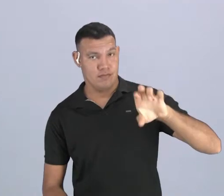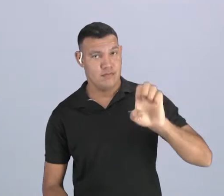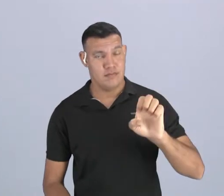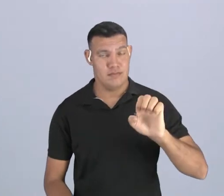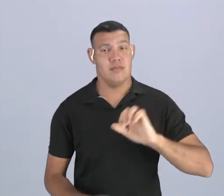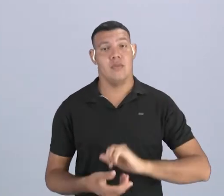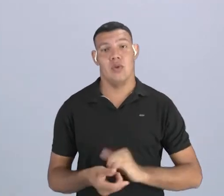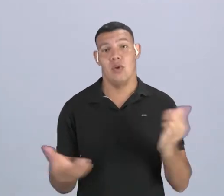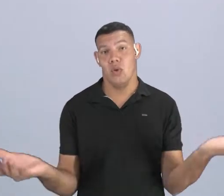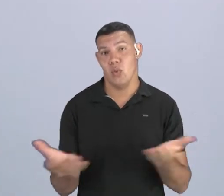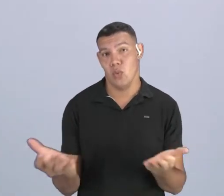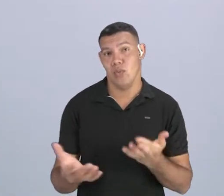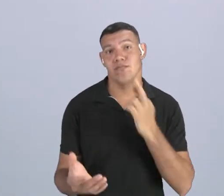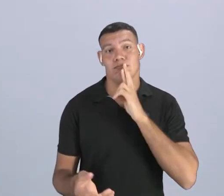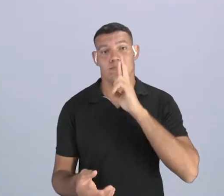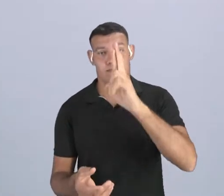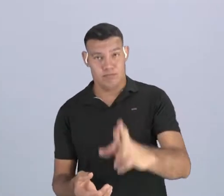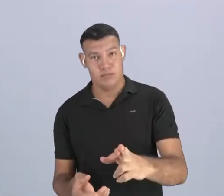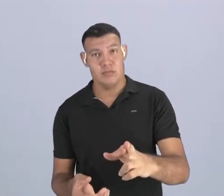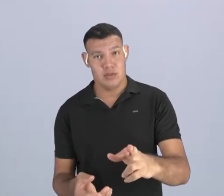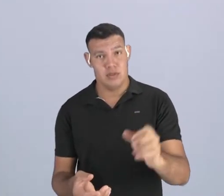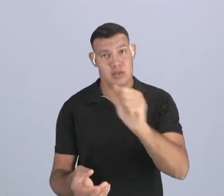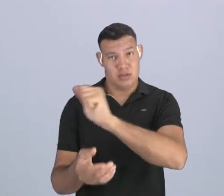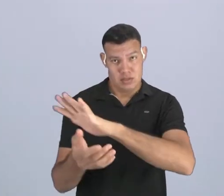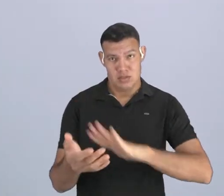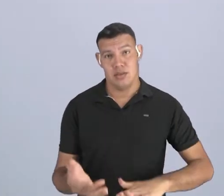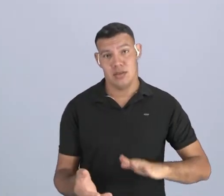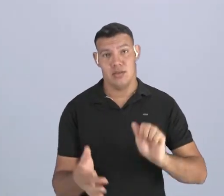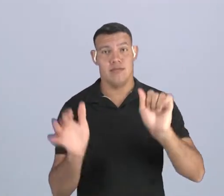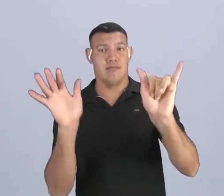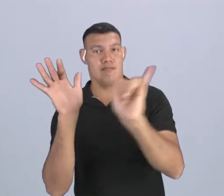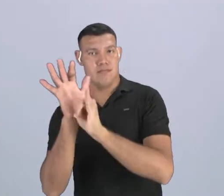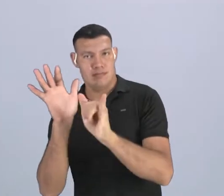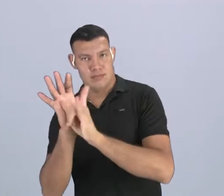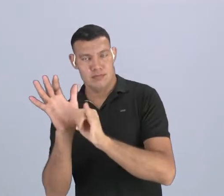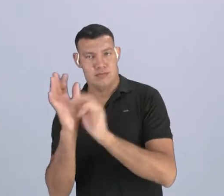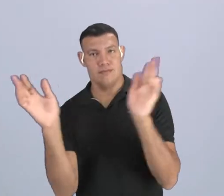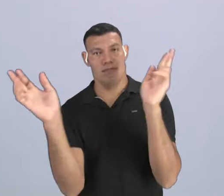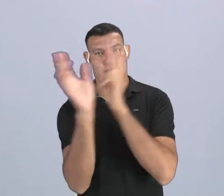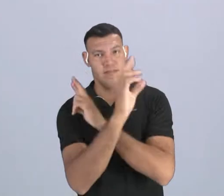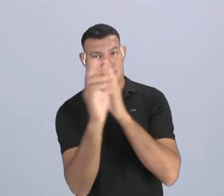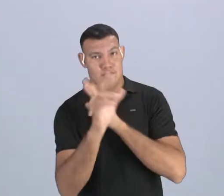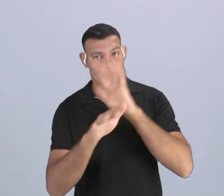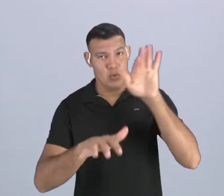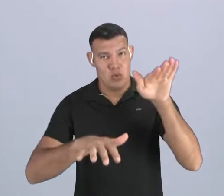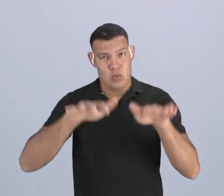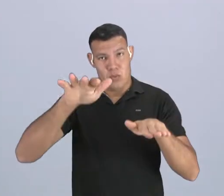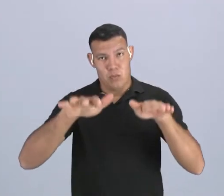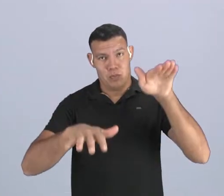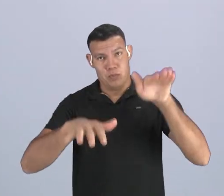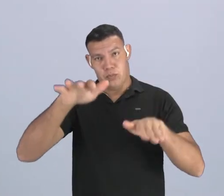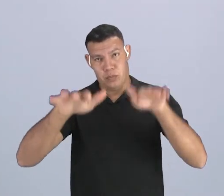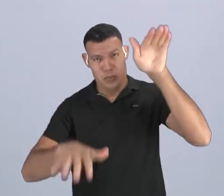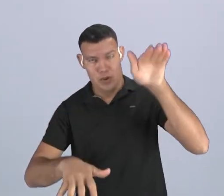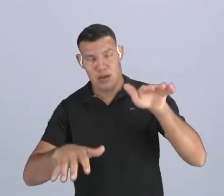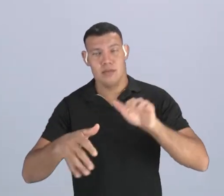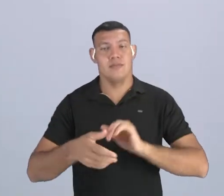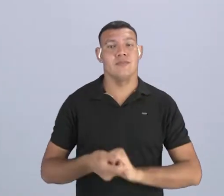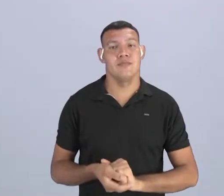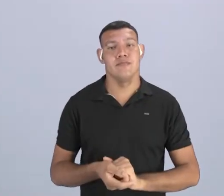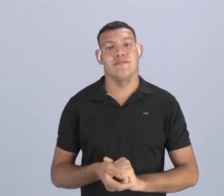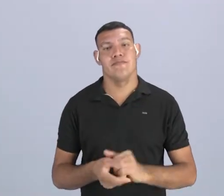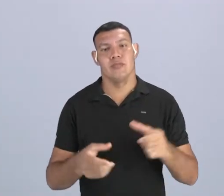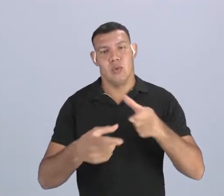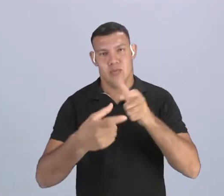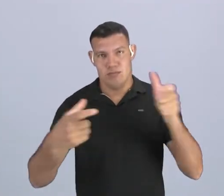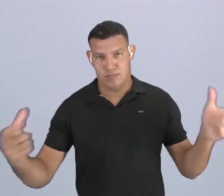alguns exercícios envolvendo a identificação de relações de proporcionalidade entre